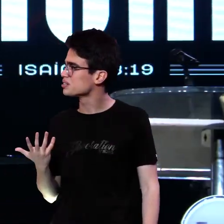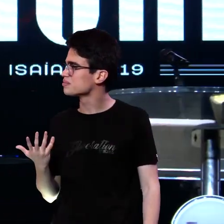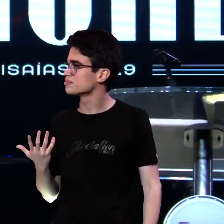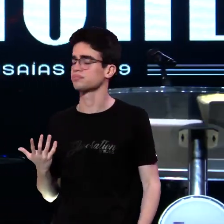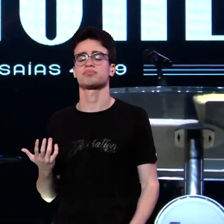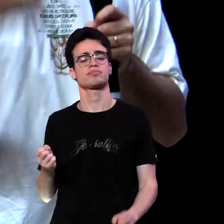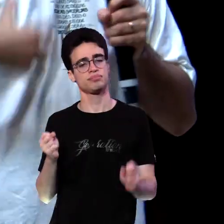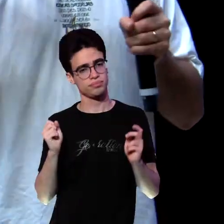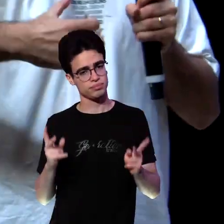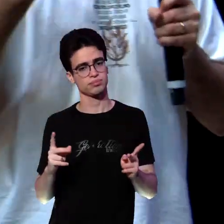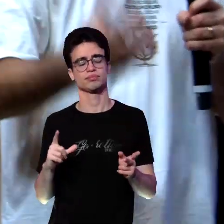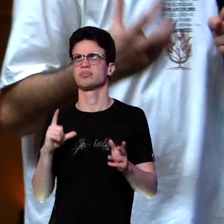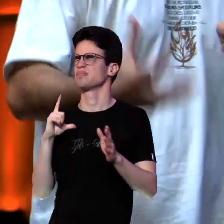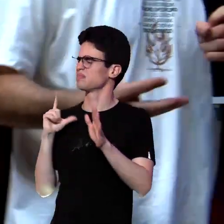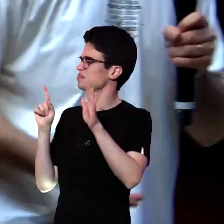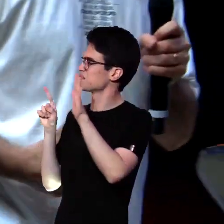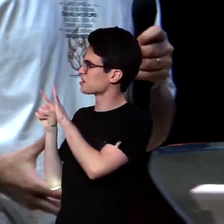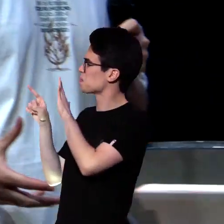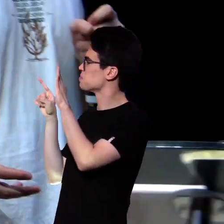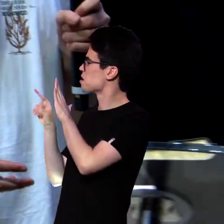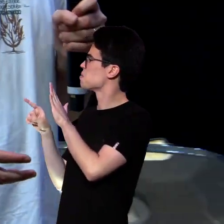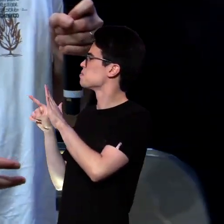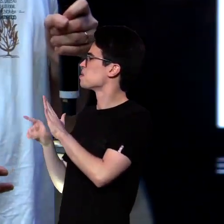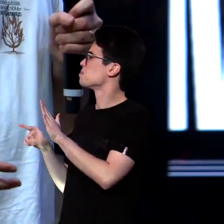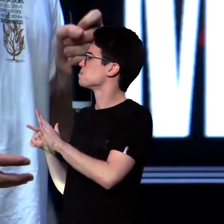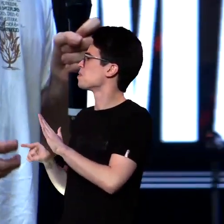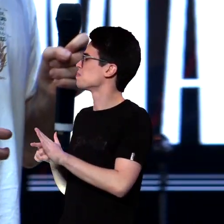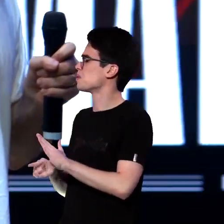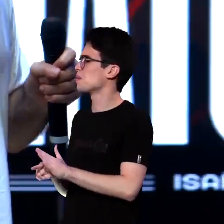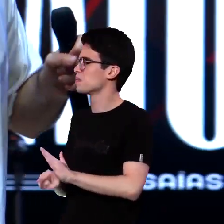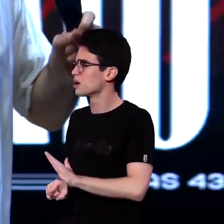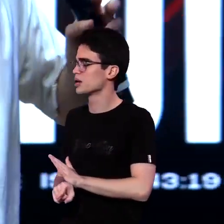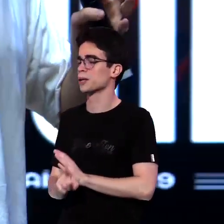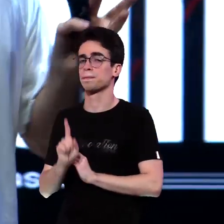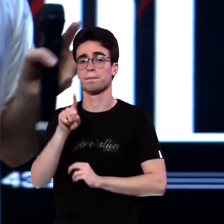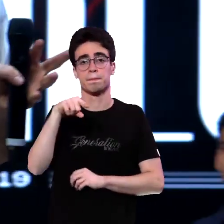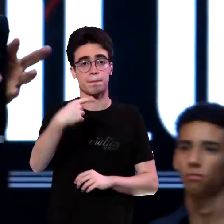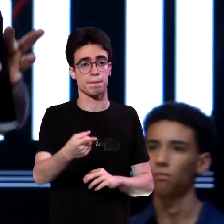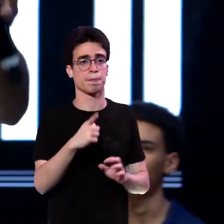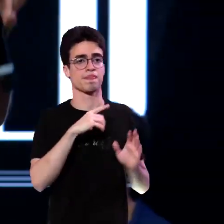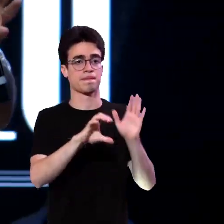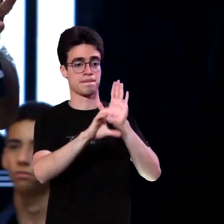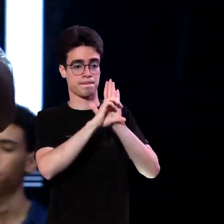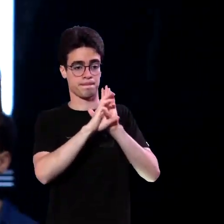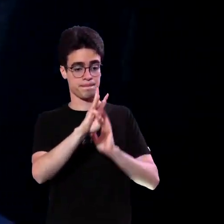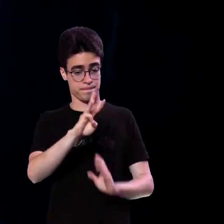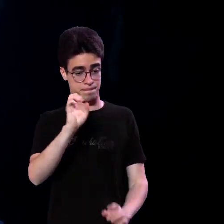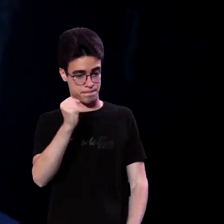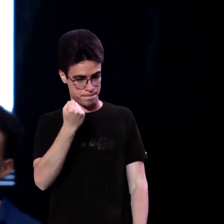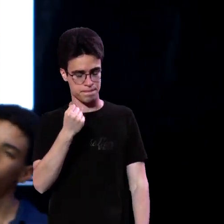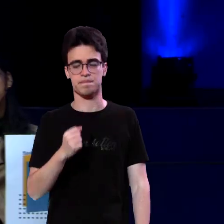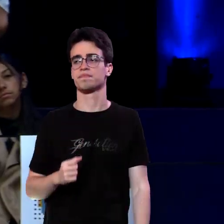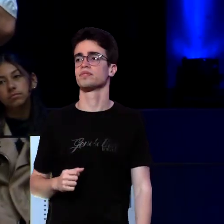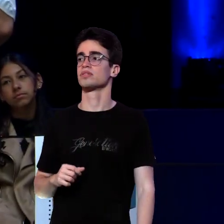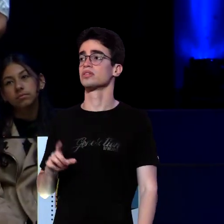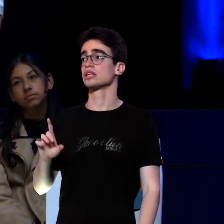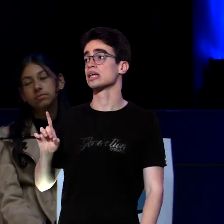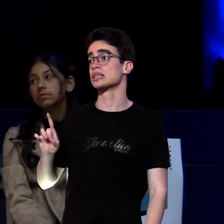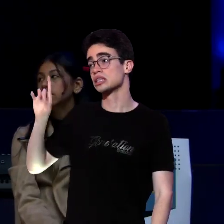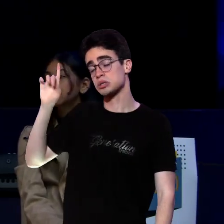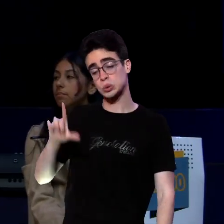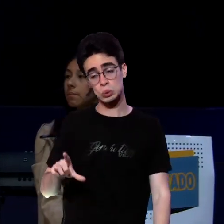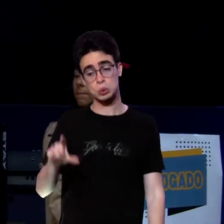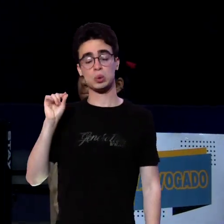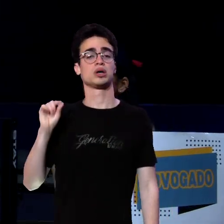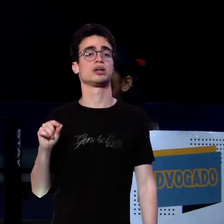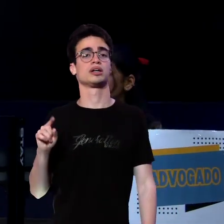Então, depois de várias indagações de Jó, no capítulo 38, Deus resolve descer